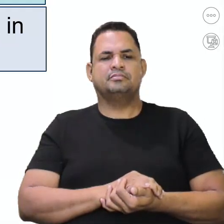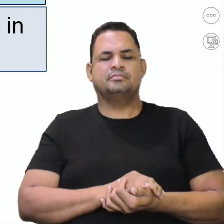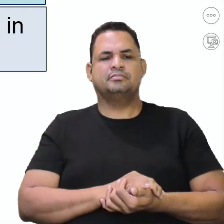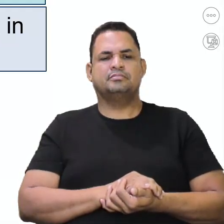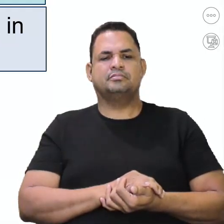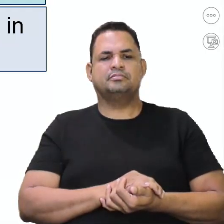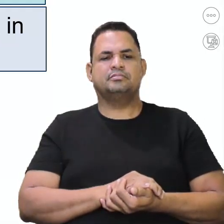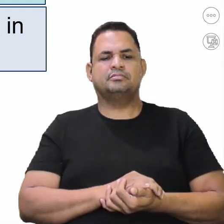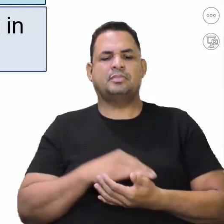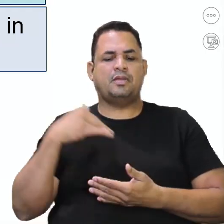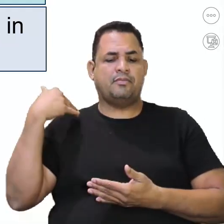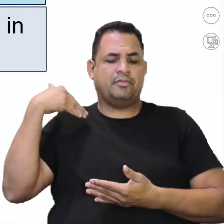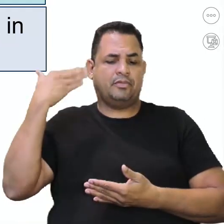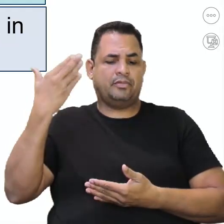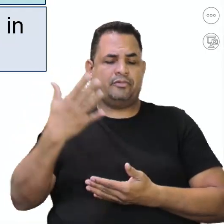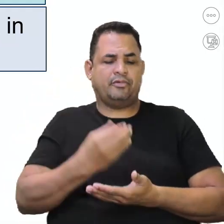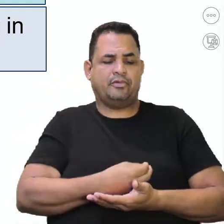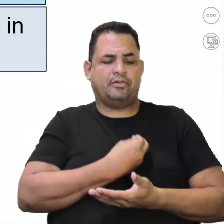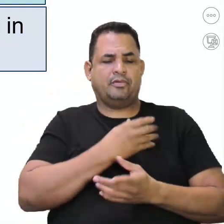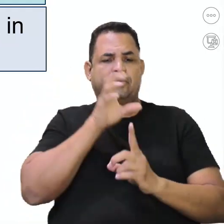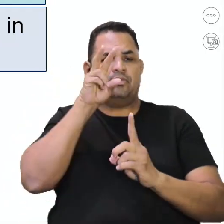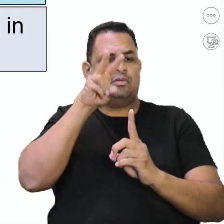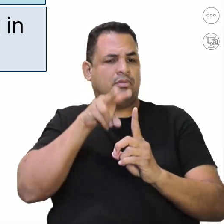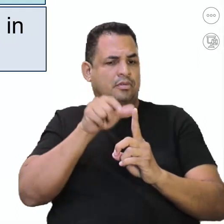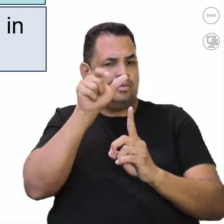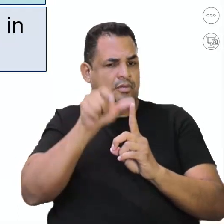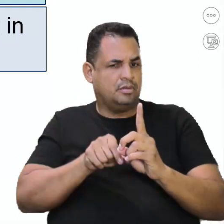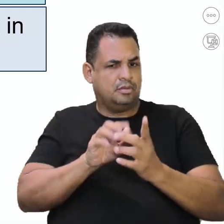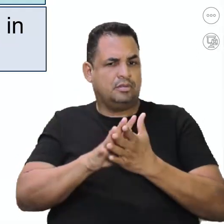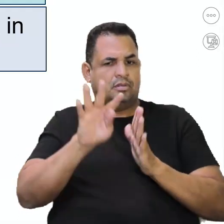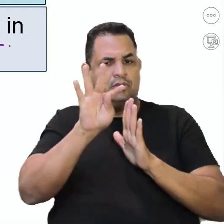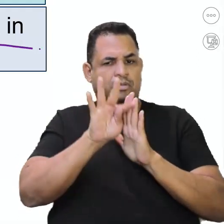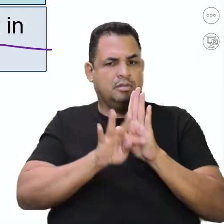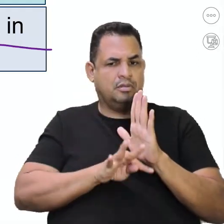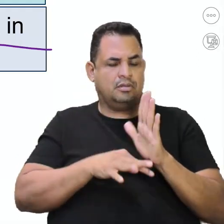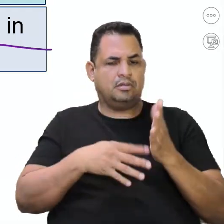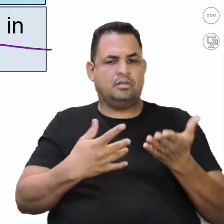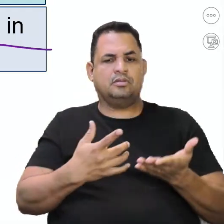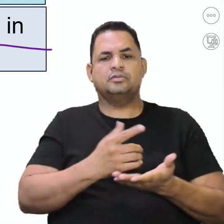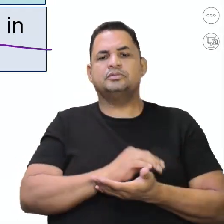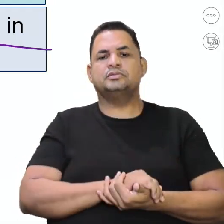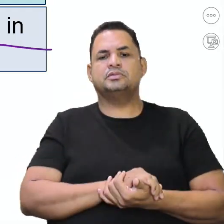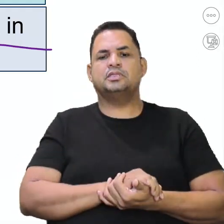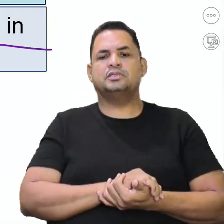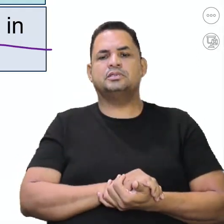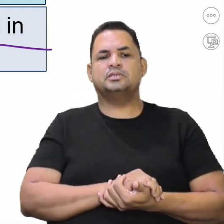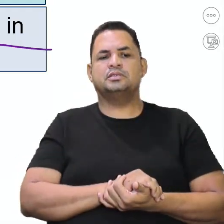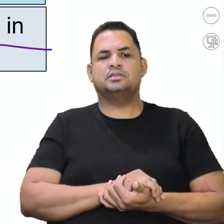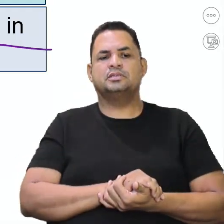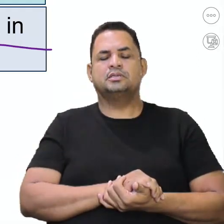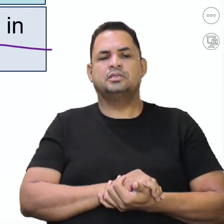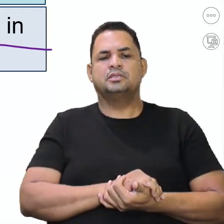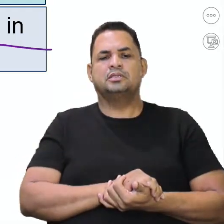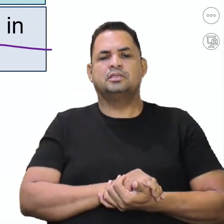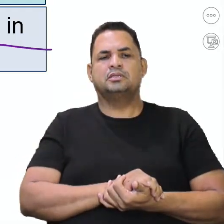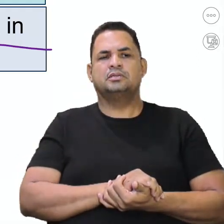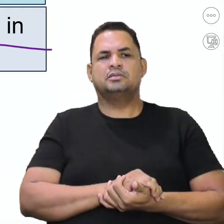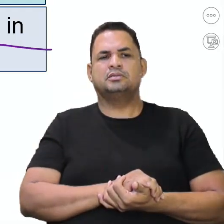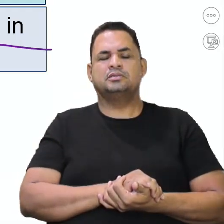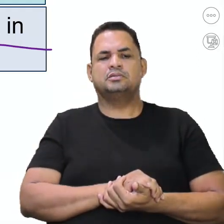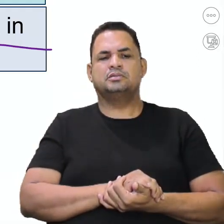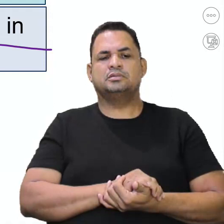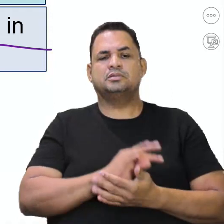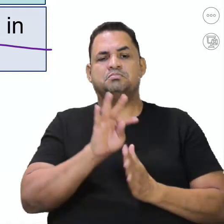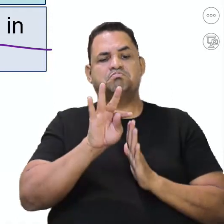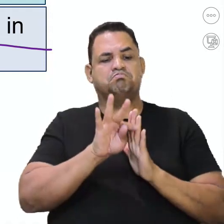a questão da biografia é o quê? É um text about events occurring in the life of a person.